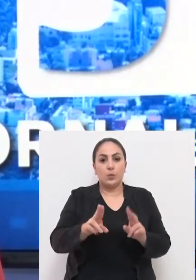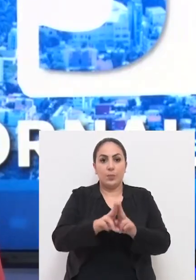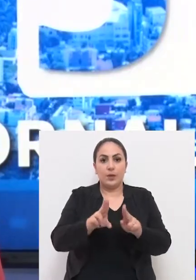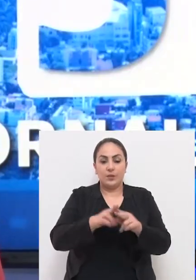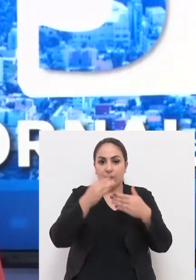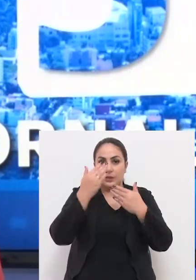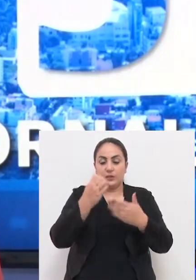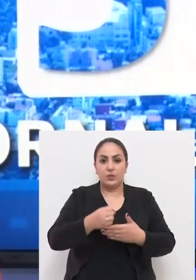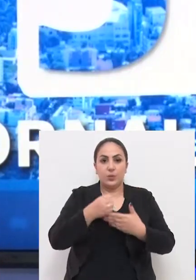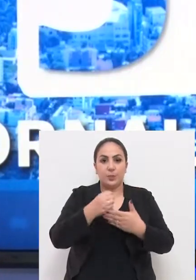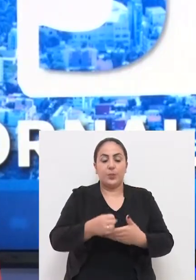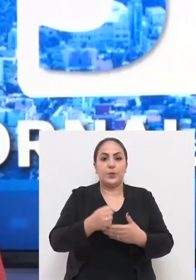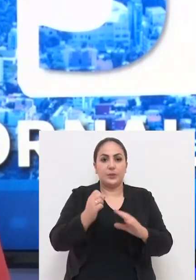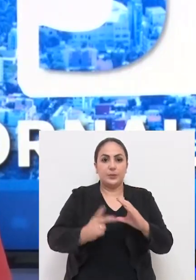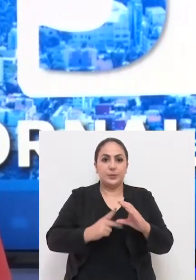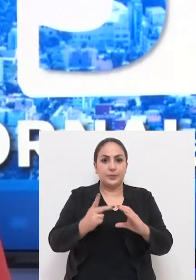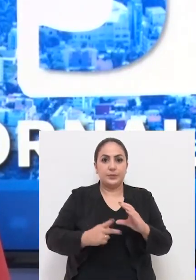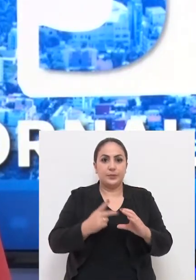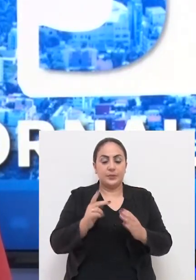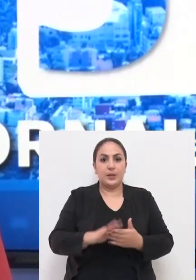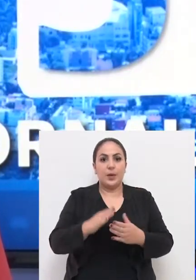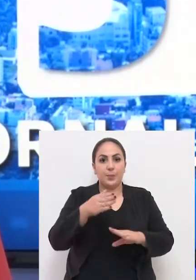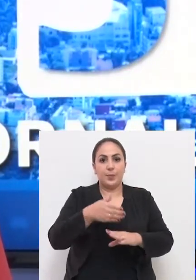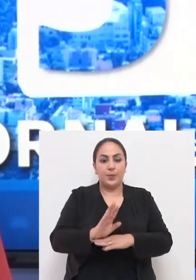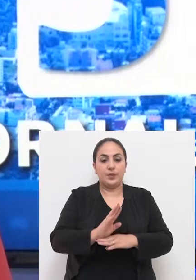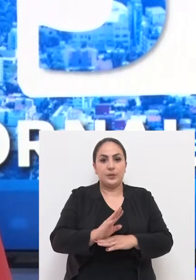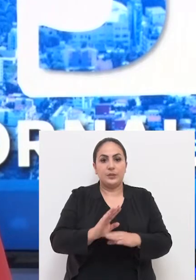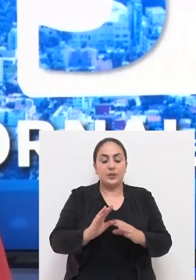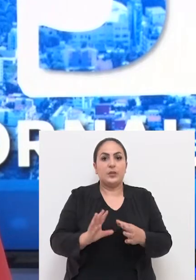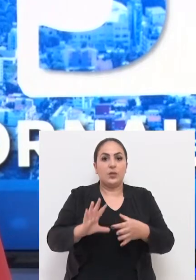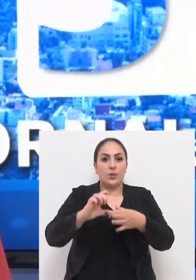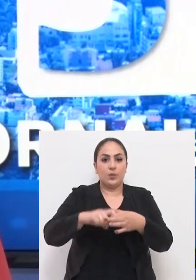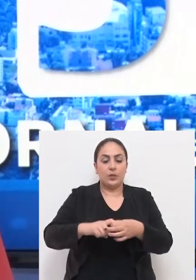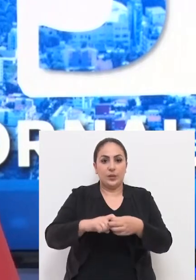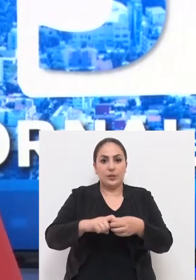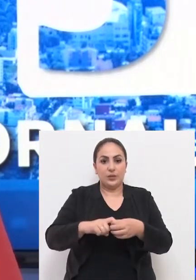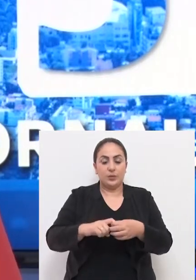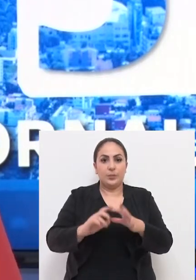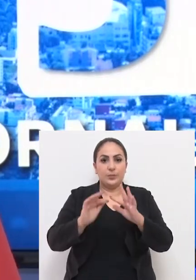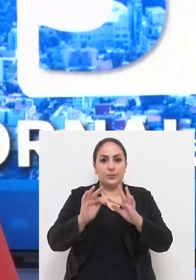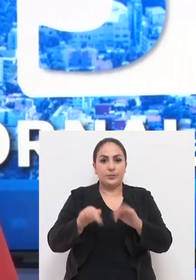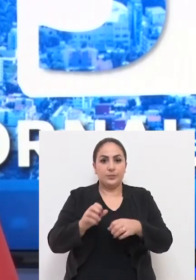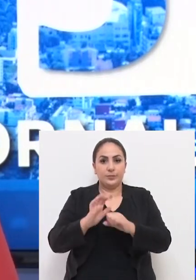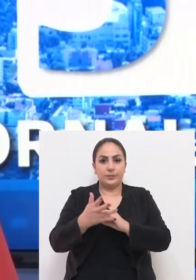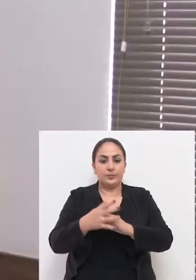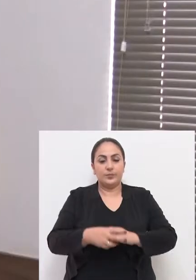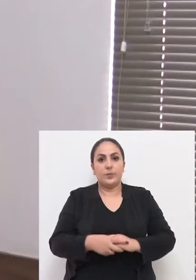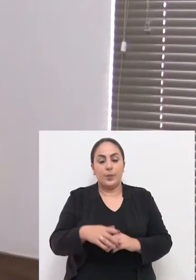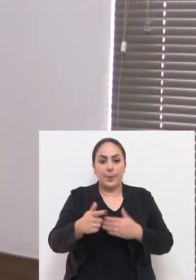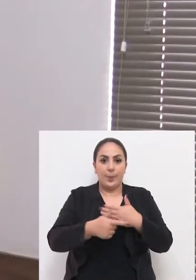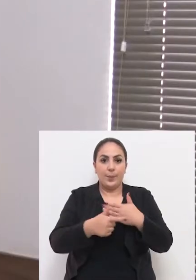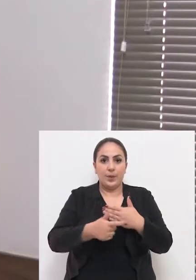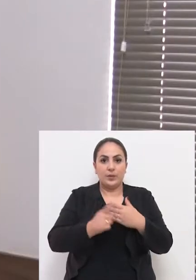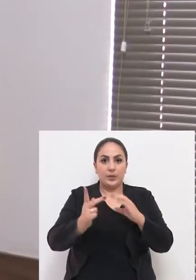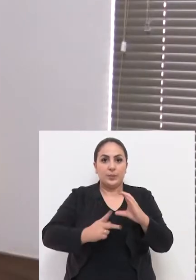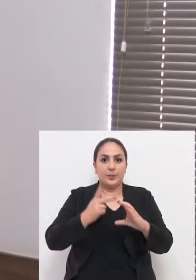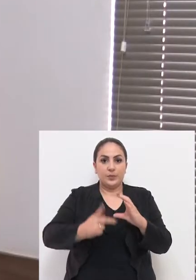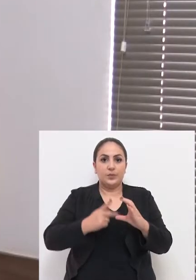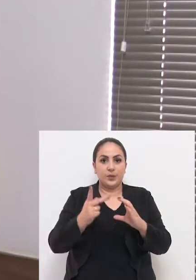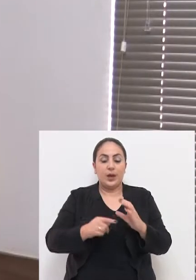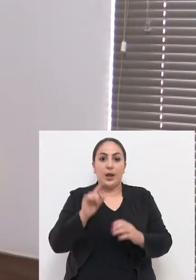PF agradece o apoio do Legislativo na aprovação de convênio para o combate à pandemia. O papel da Câmara